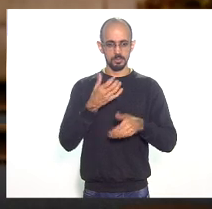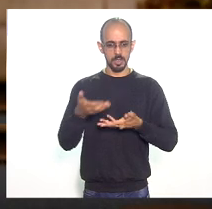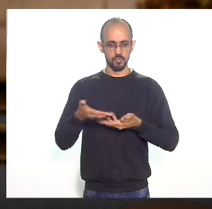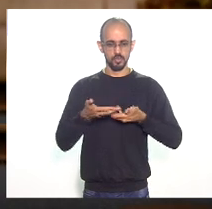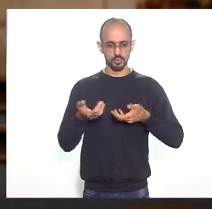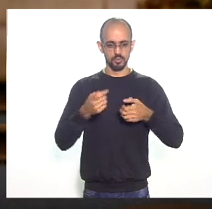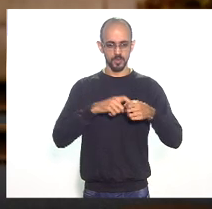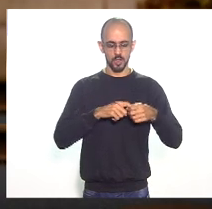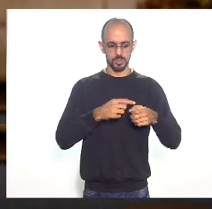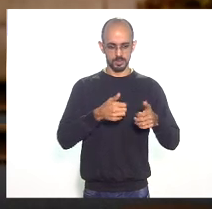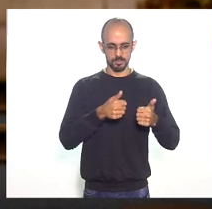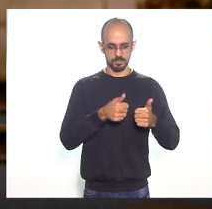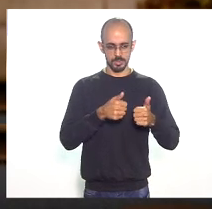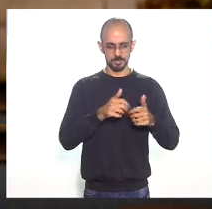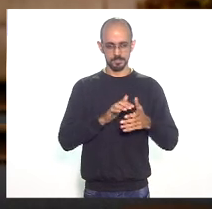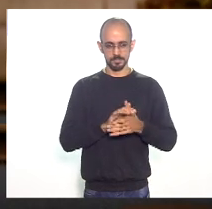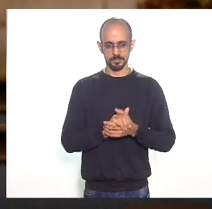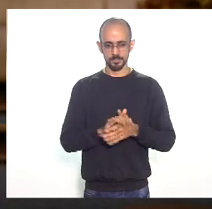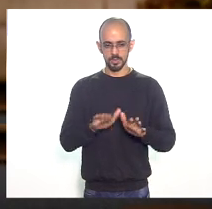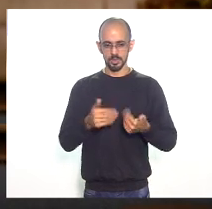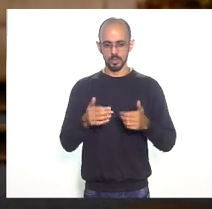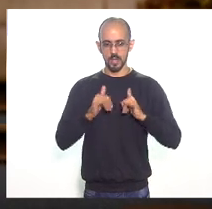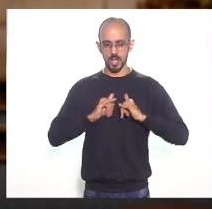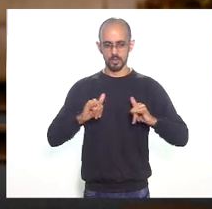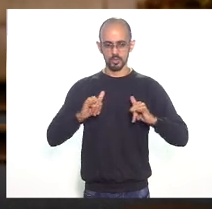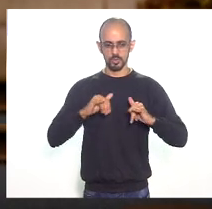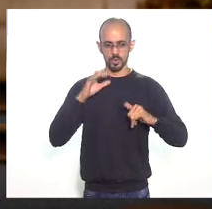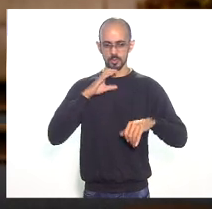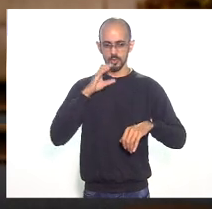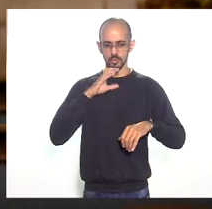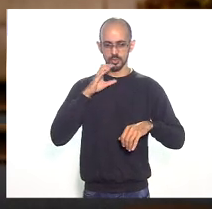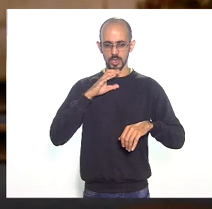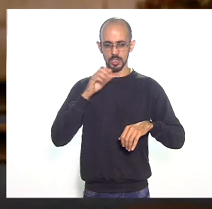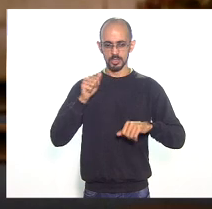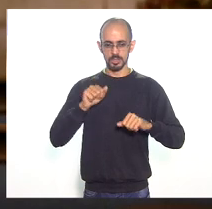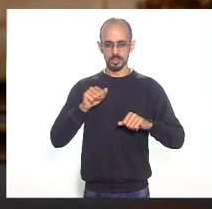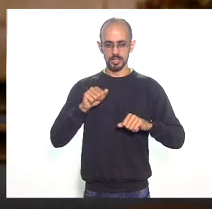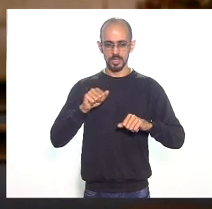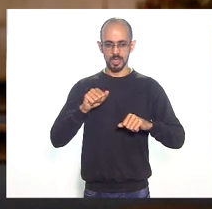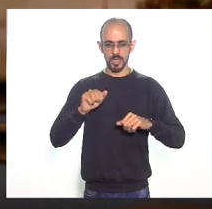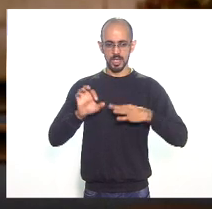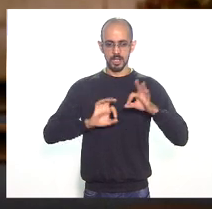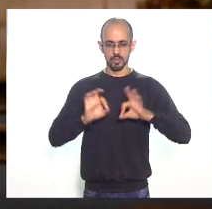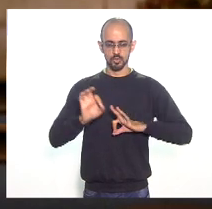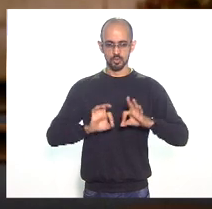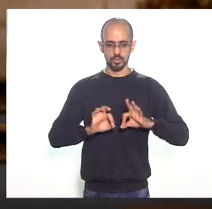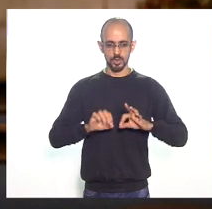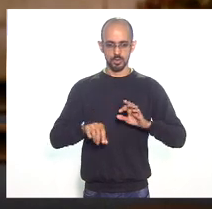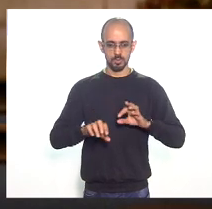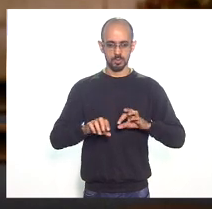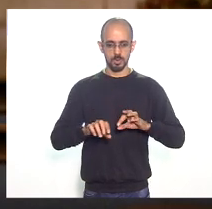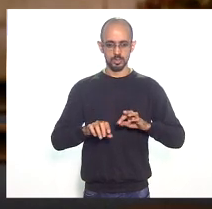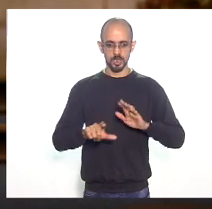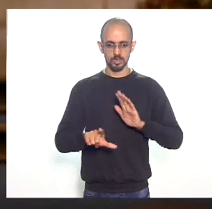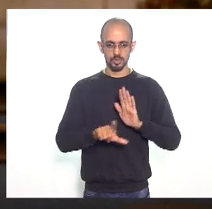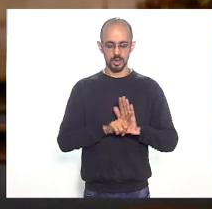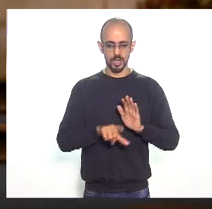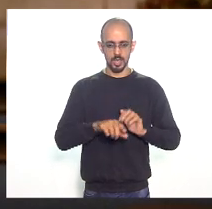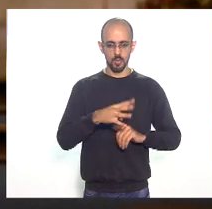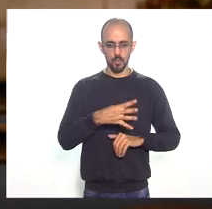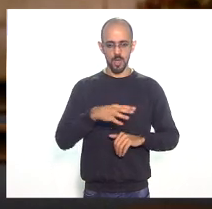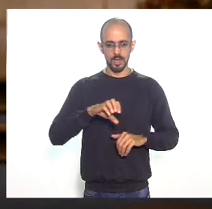volta. Obrigado, valeu. Anuncio, em regime de urgência, em discussão única, projeto de lei 4023 de 2021,